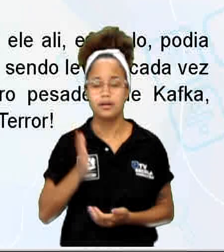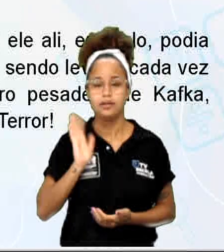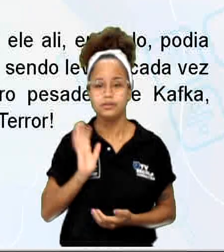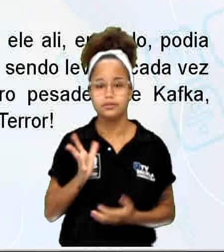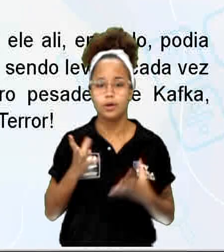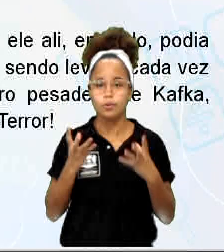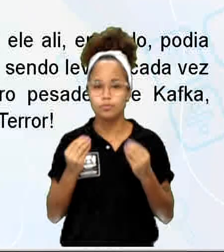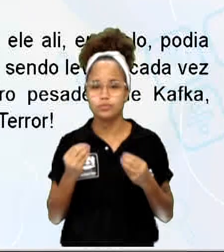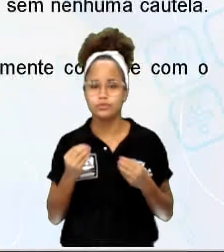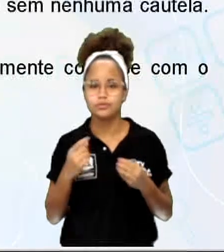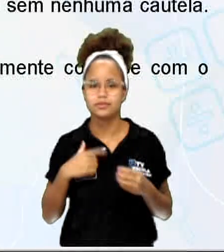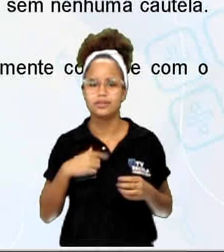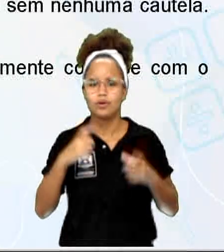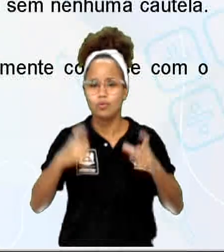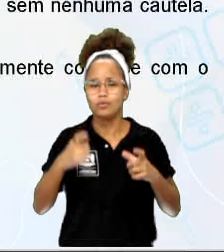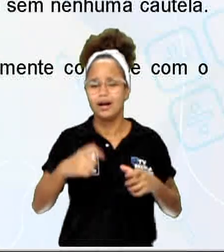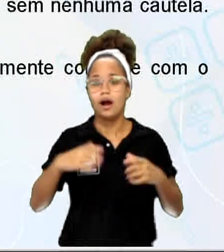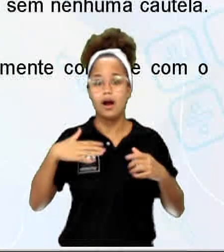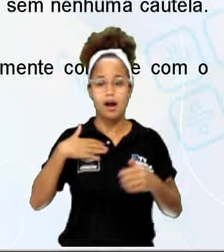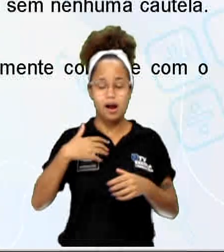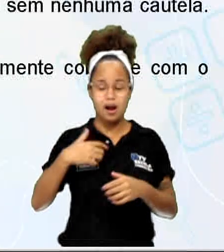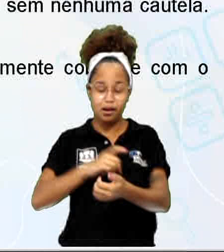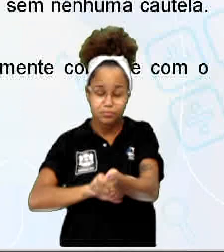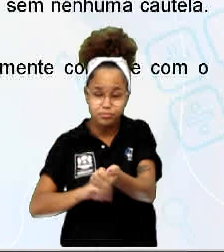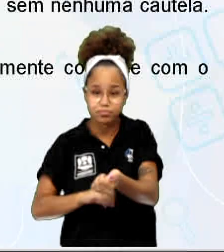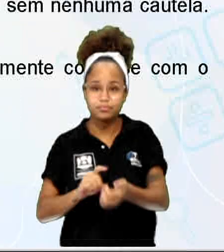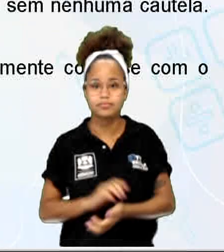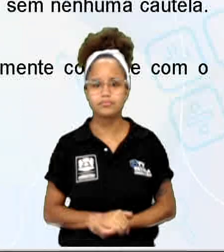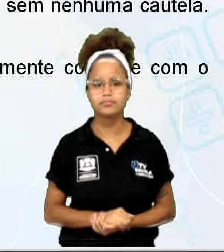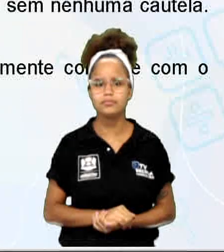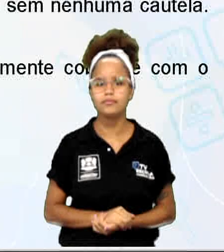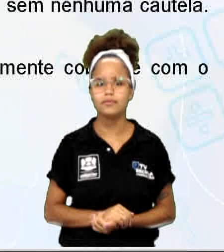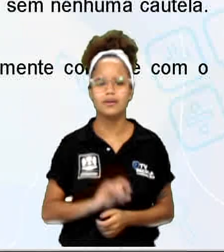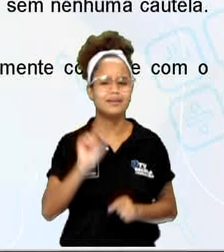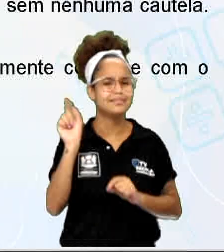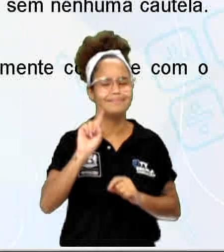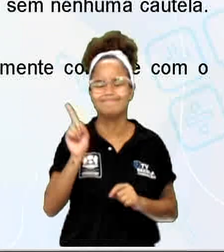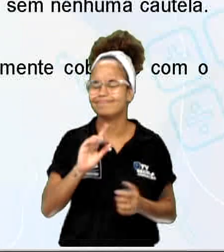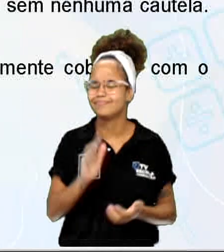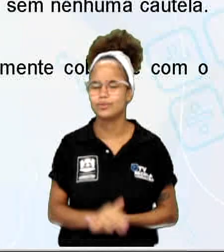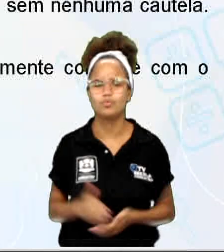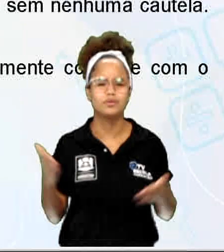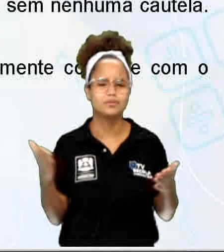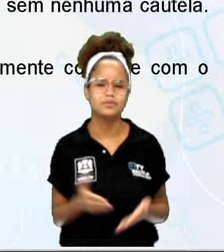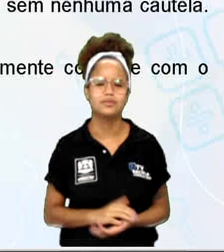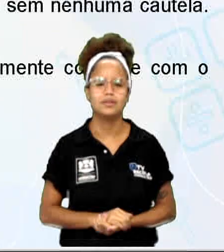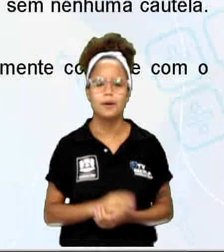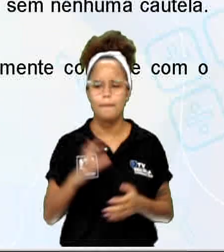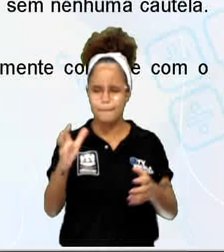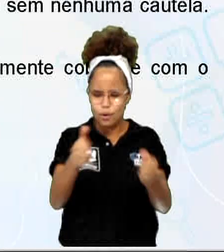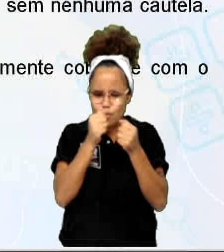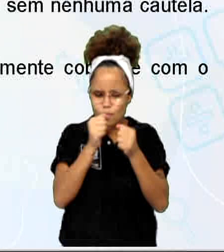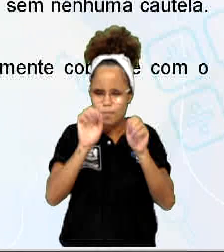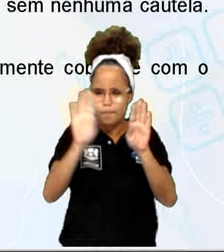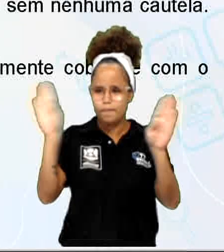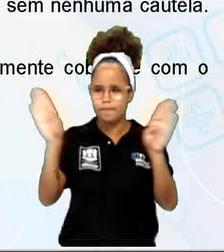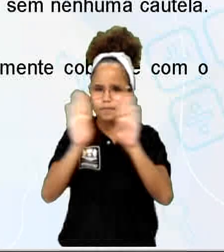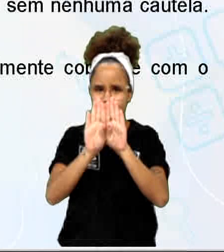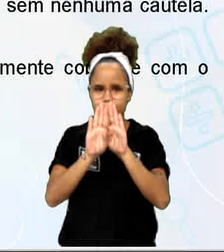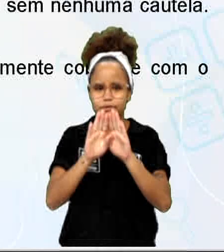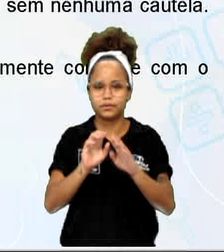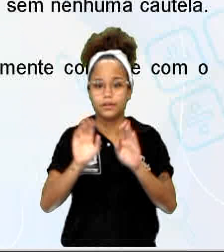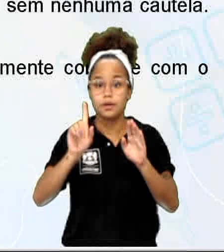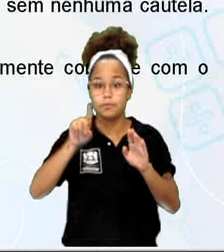autêntico e desvairado regime de terror. Isso é que não, repetiu furioso. Agarrou-se à porta do elevador e abriu-a